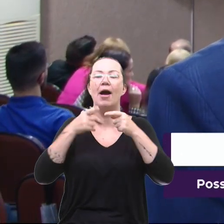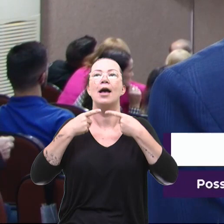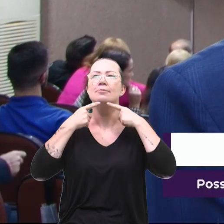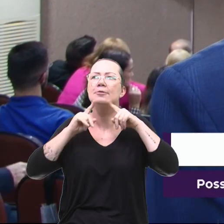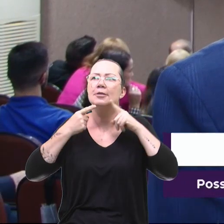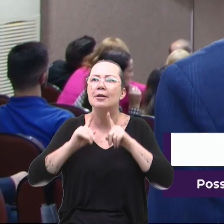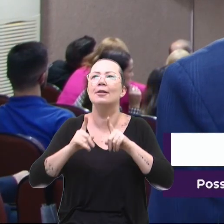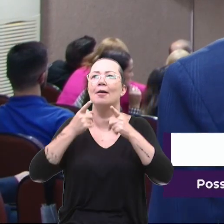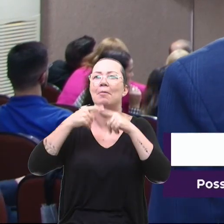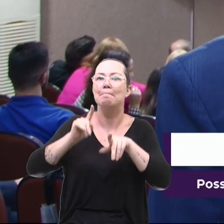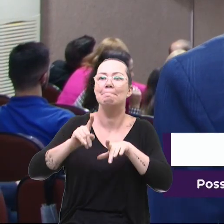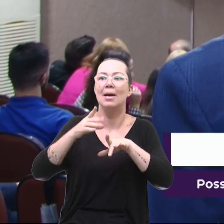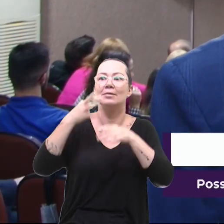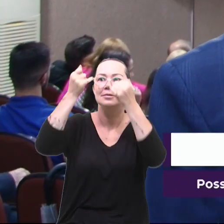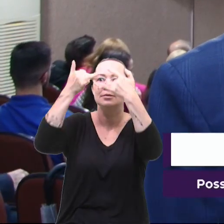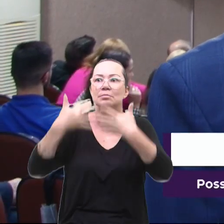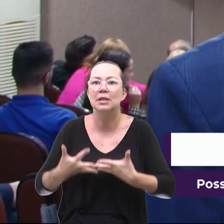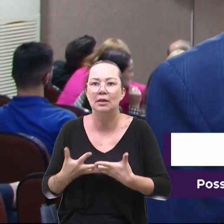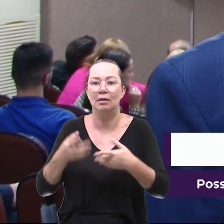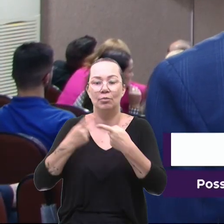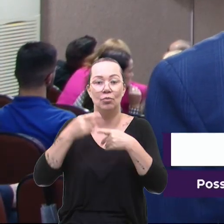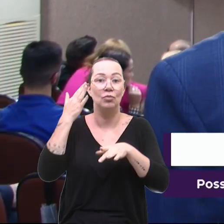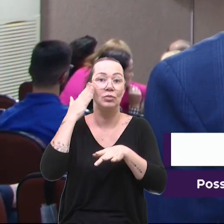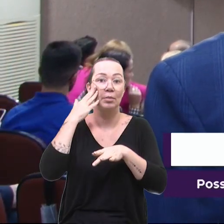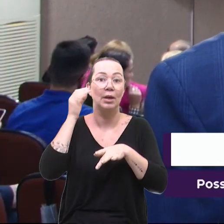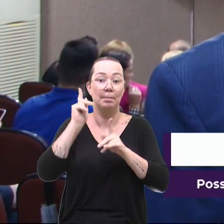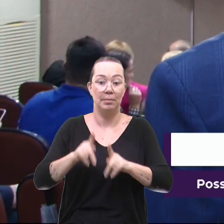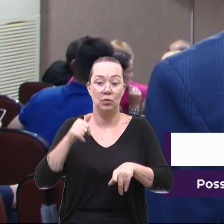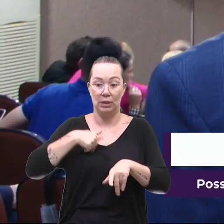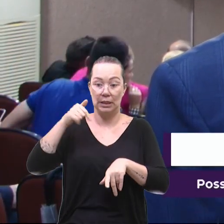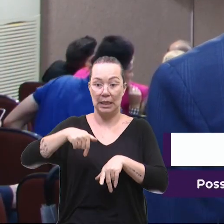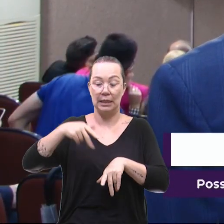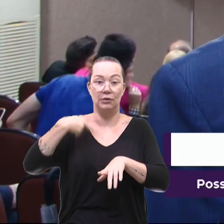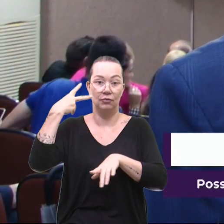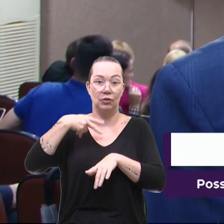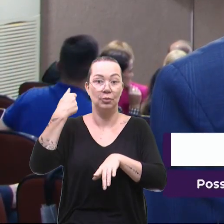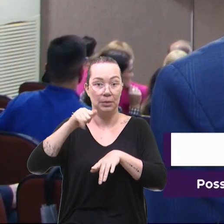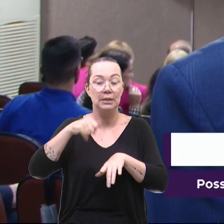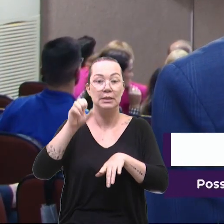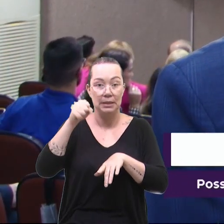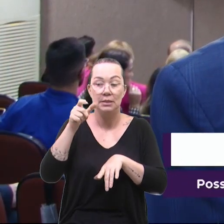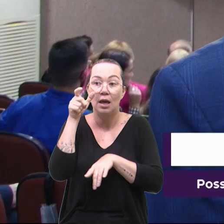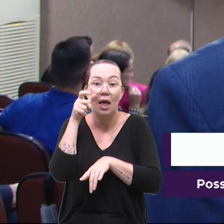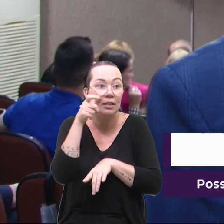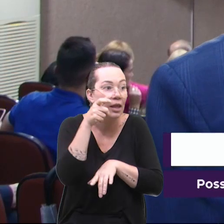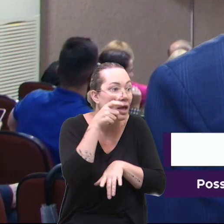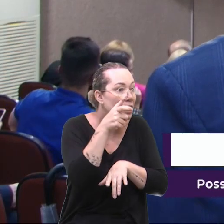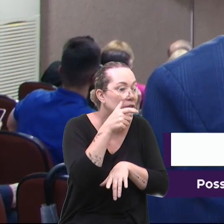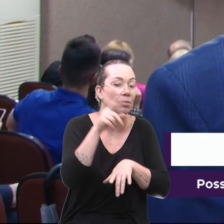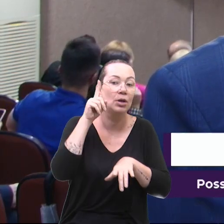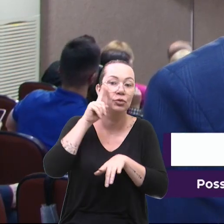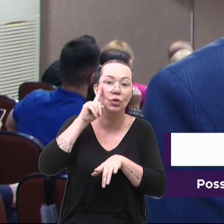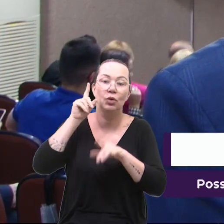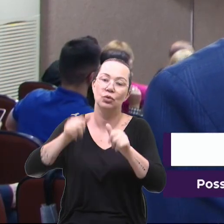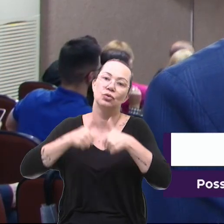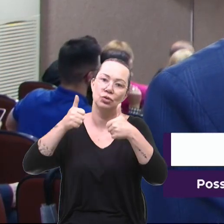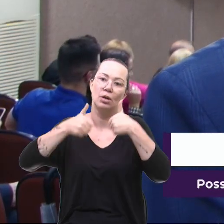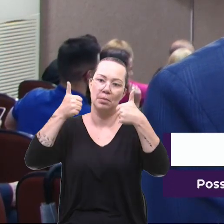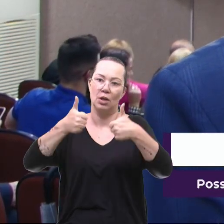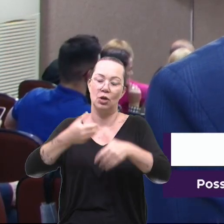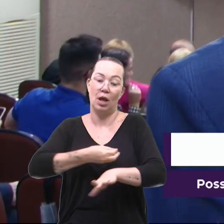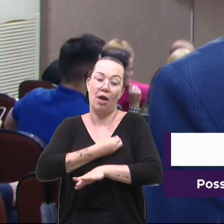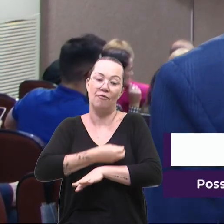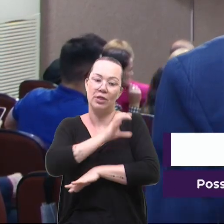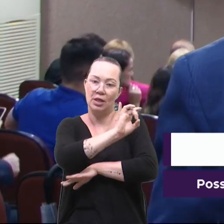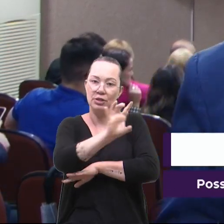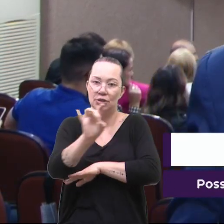construtiva, porque a gente tem que saber que quem está dentro do poder público tem que escutar as pessoas para cada dia melhorar a vida das pessoas